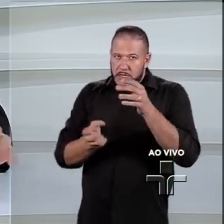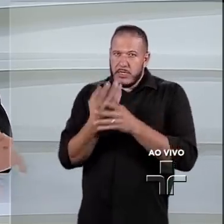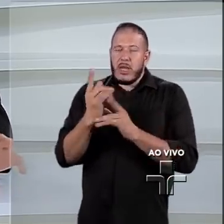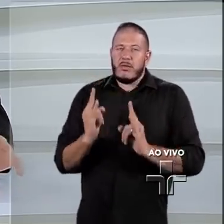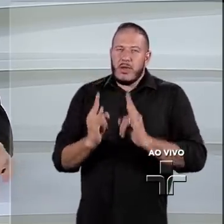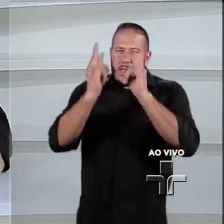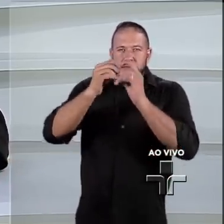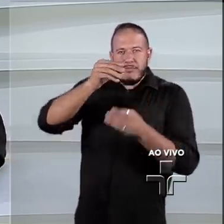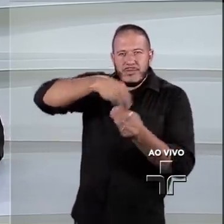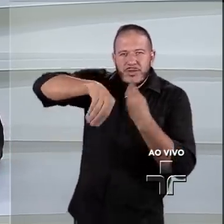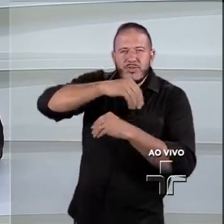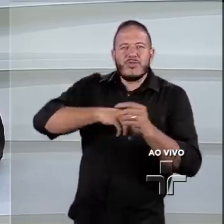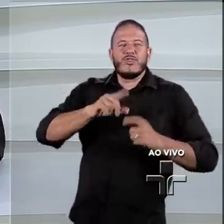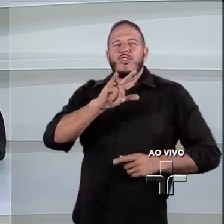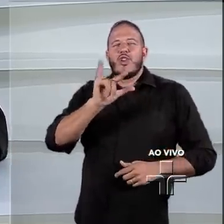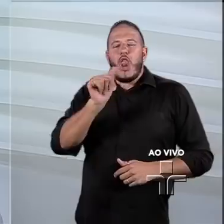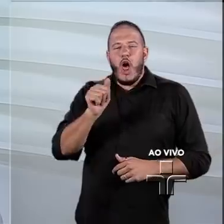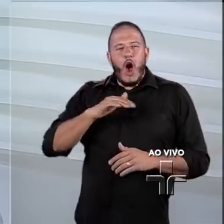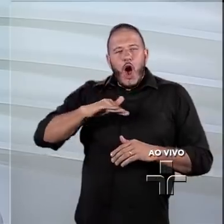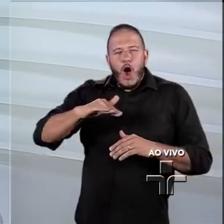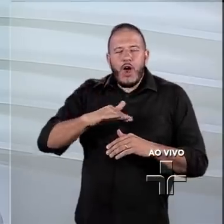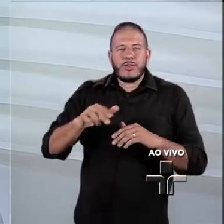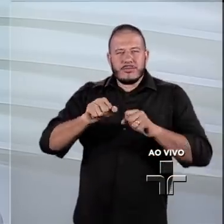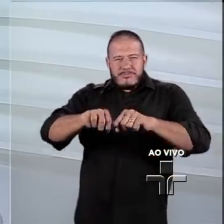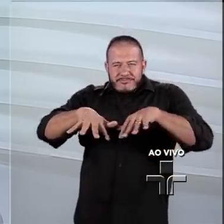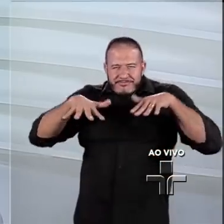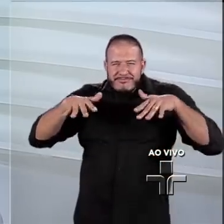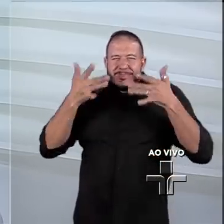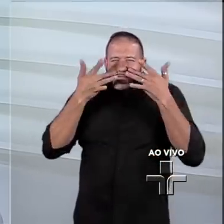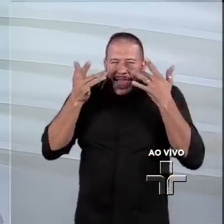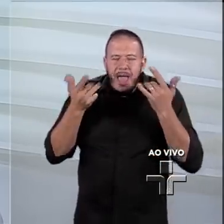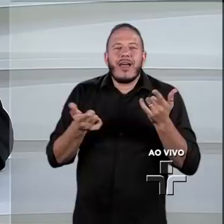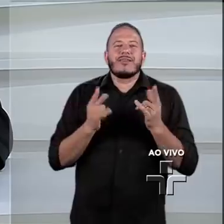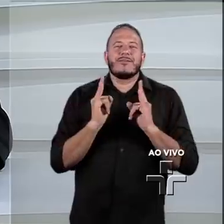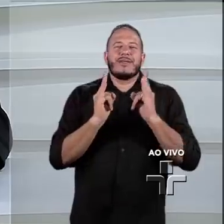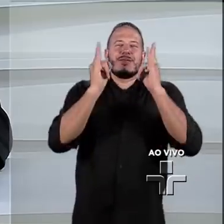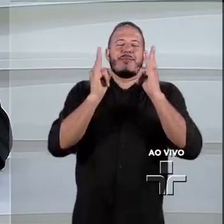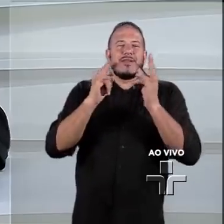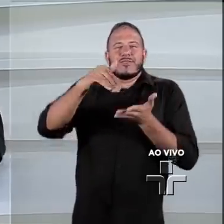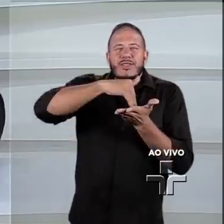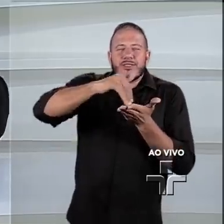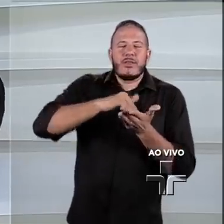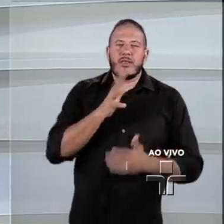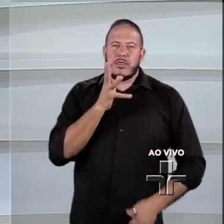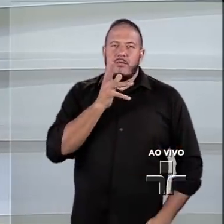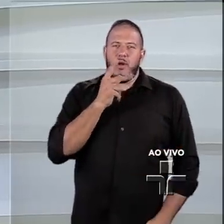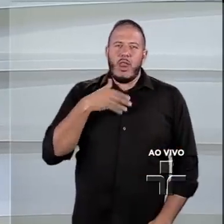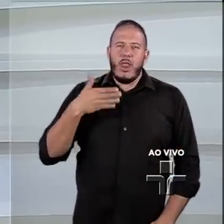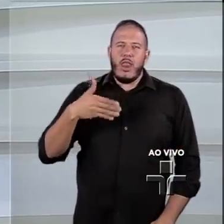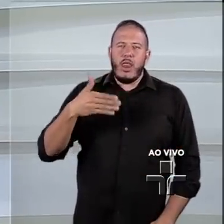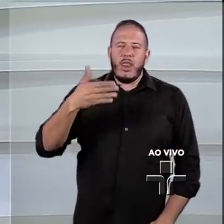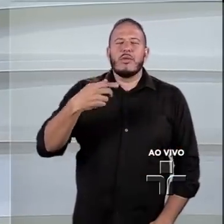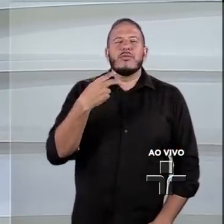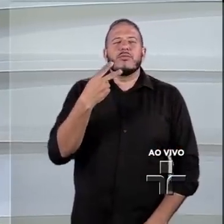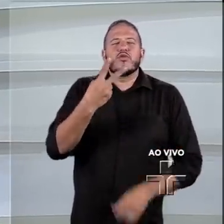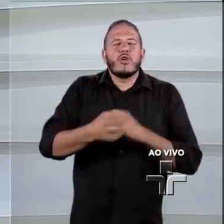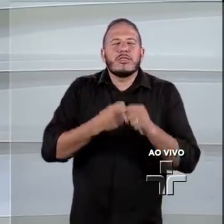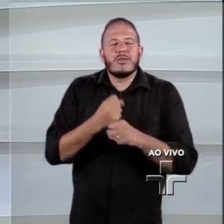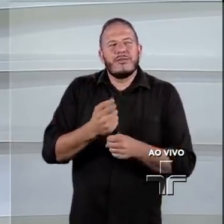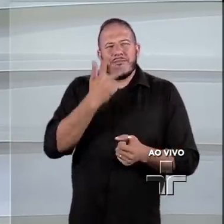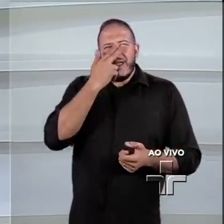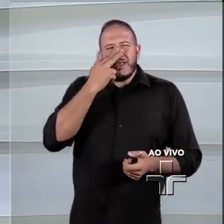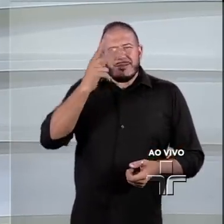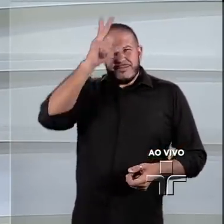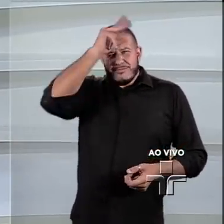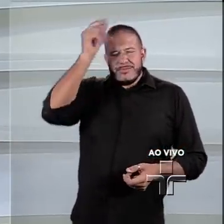mistura loja no térreo, um teatro, apartamentos e escritórios, pode levar 2 anos. Ou seja, parece que a prefeitura premia